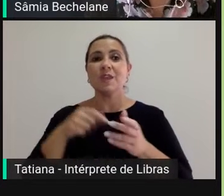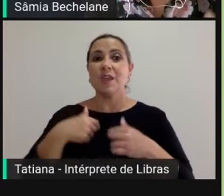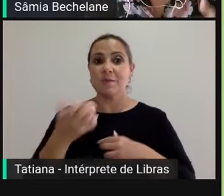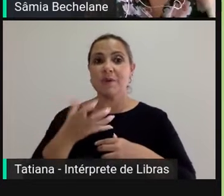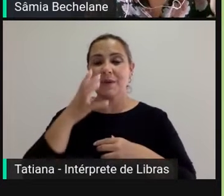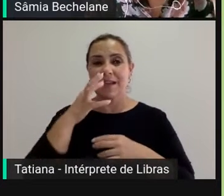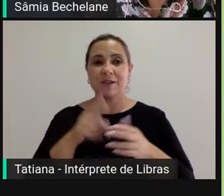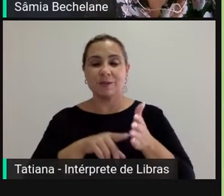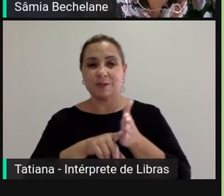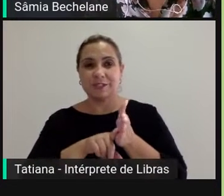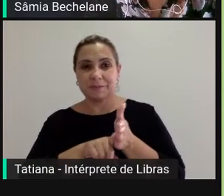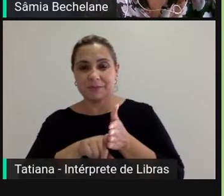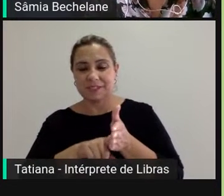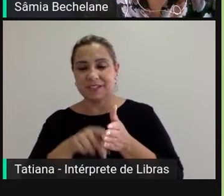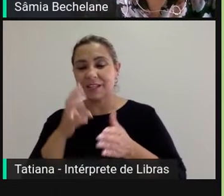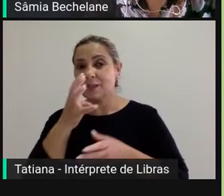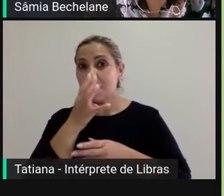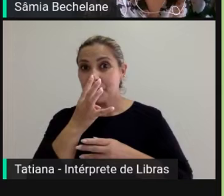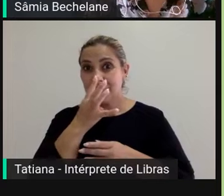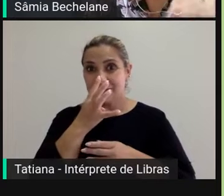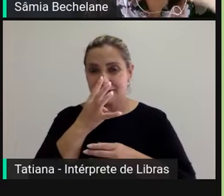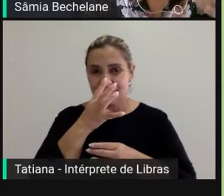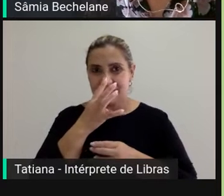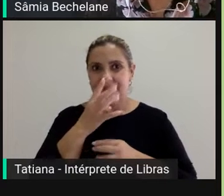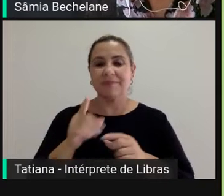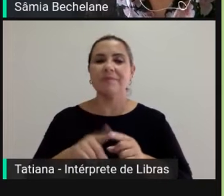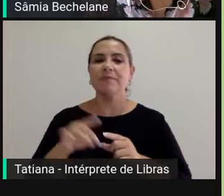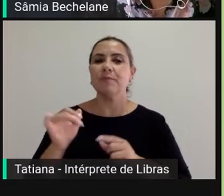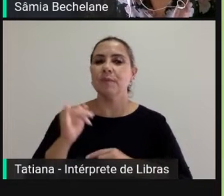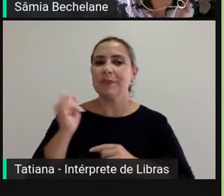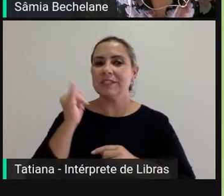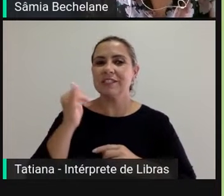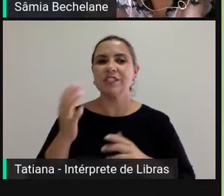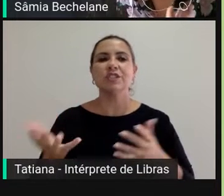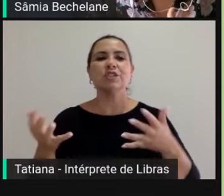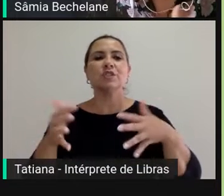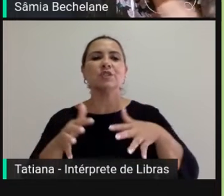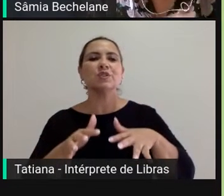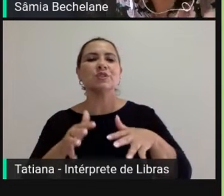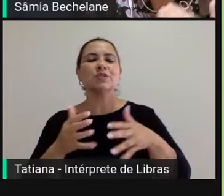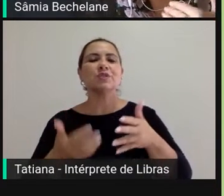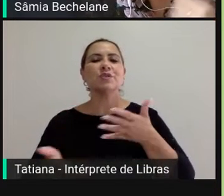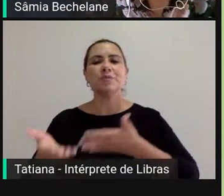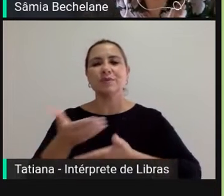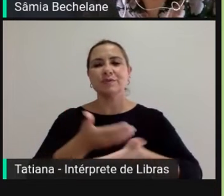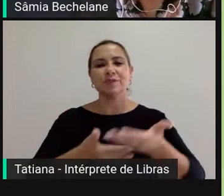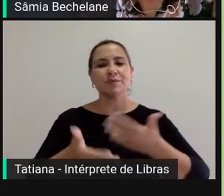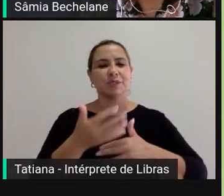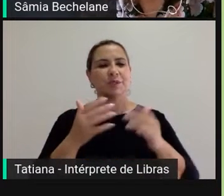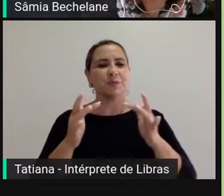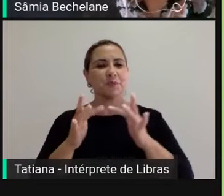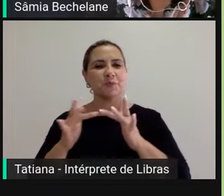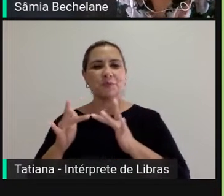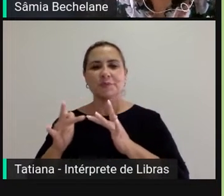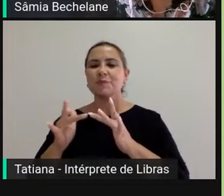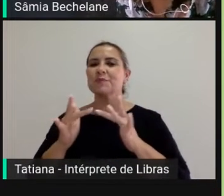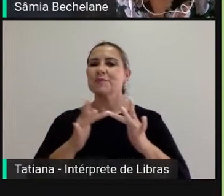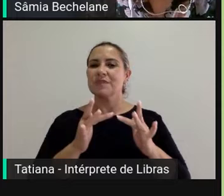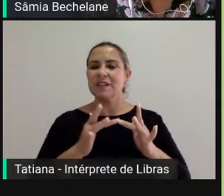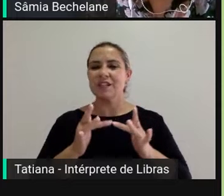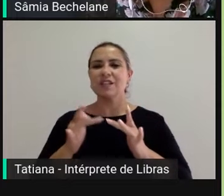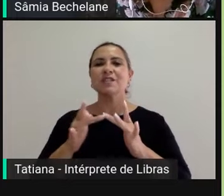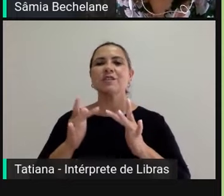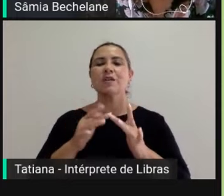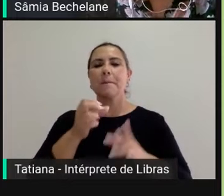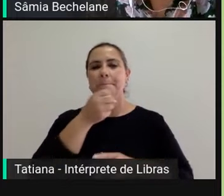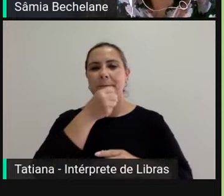observar. E como né, integrante desse mandato e estando ali em contato permanente com jornalistas